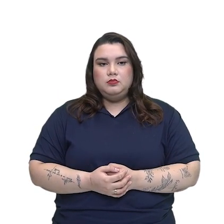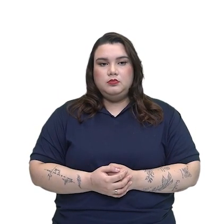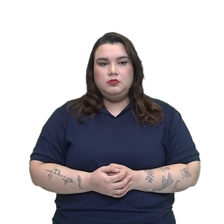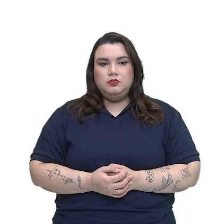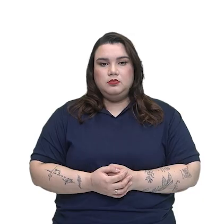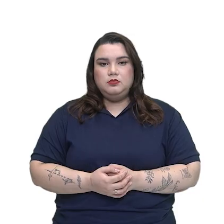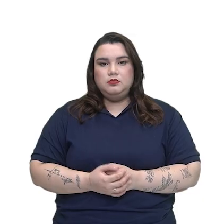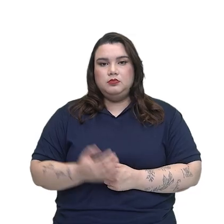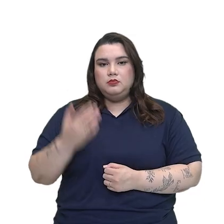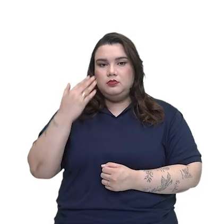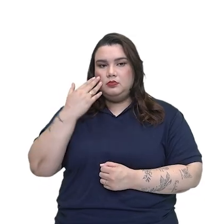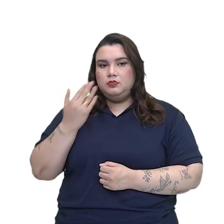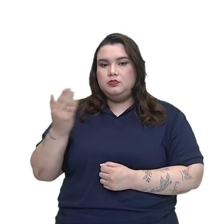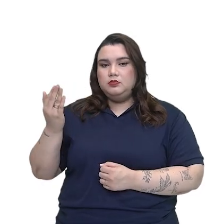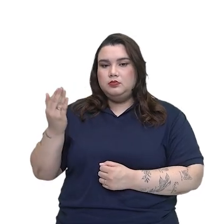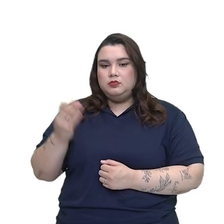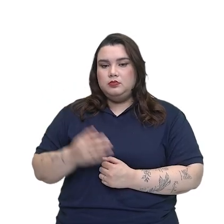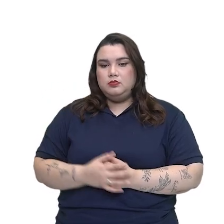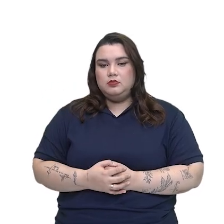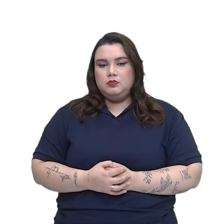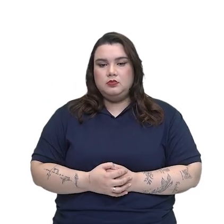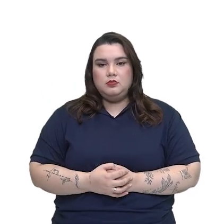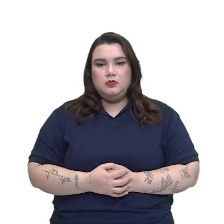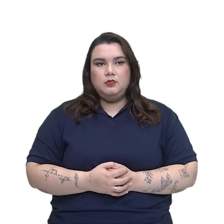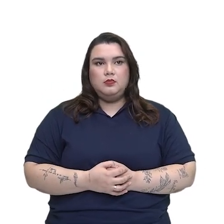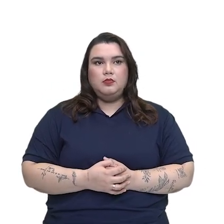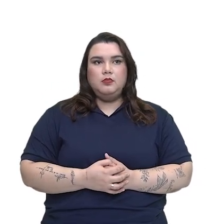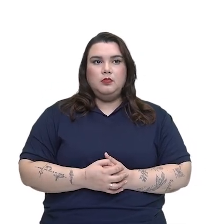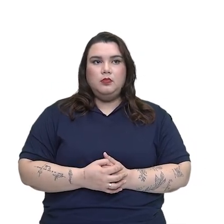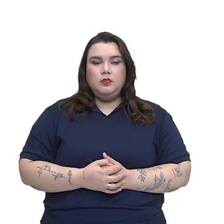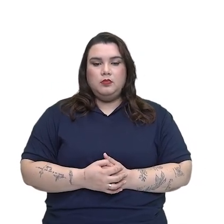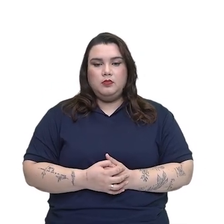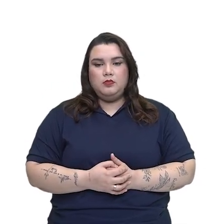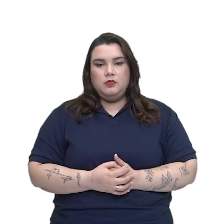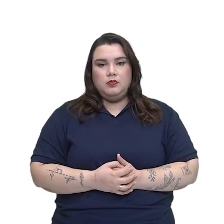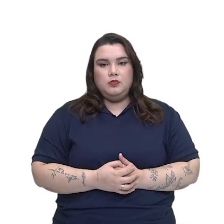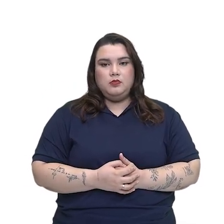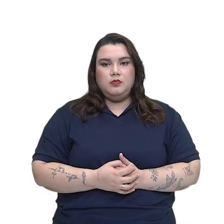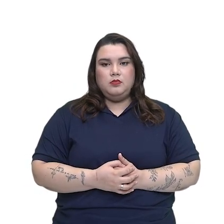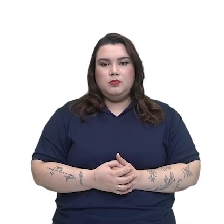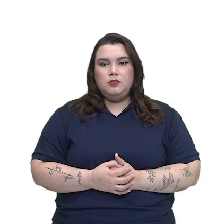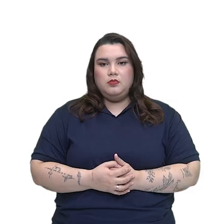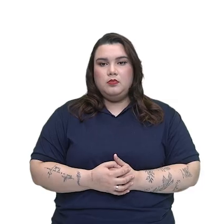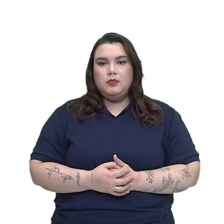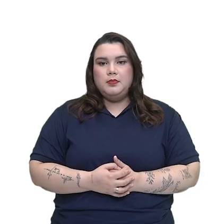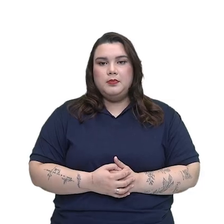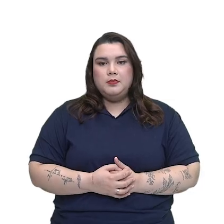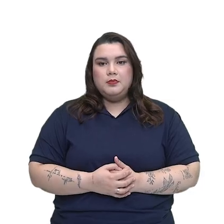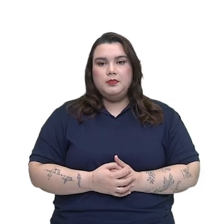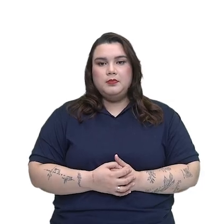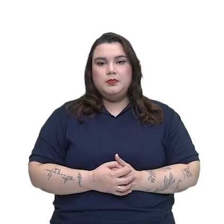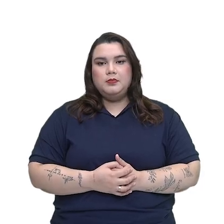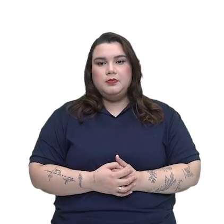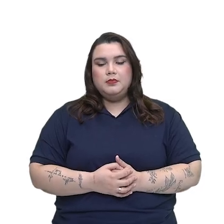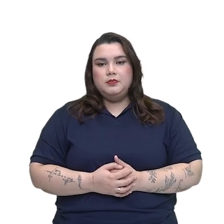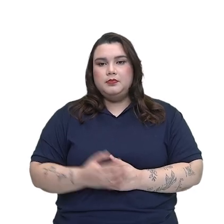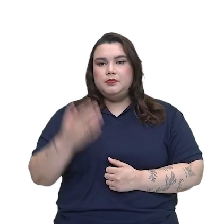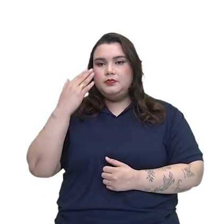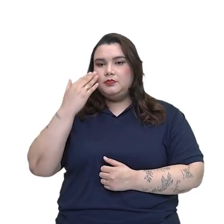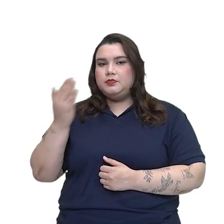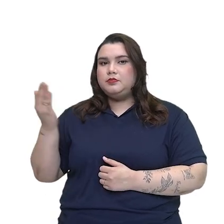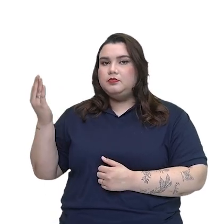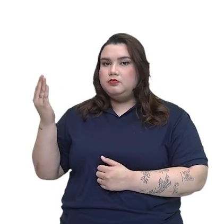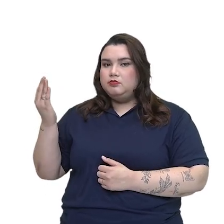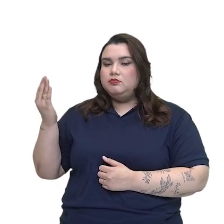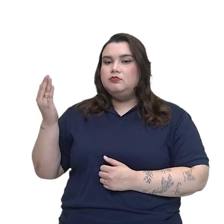Tá aqui o resultado. Ó. Então, tá aqui o resultado agora, olha. Olha aí. Que é o